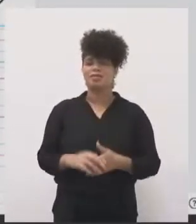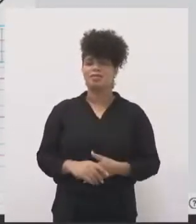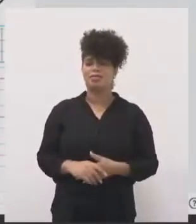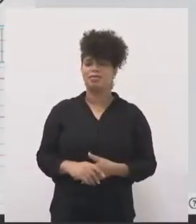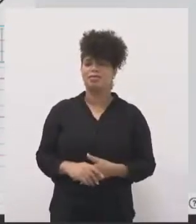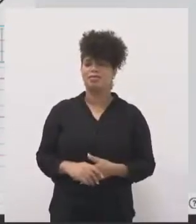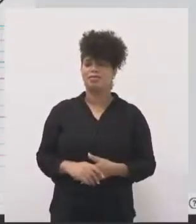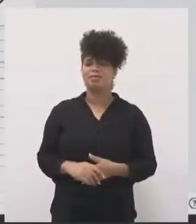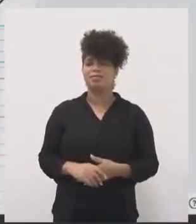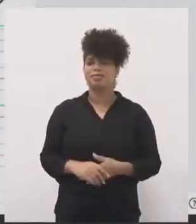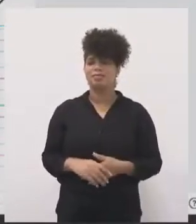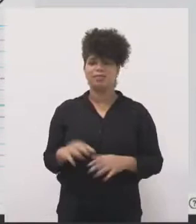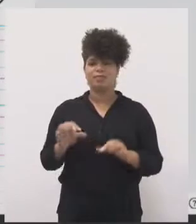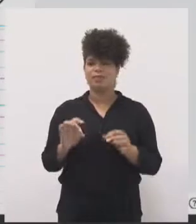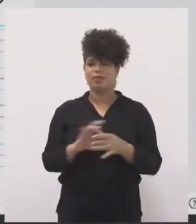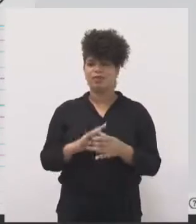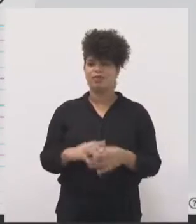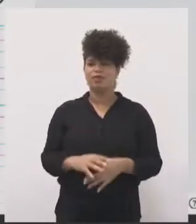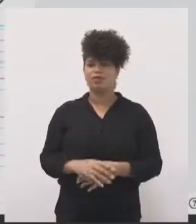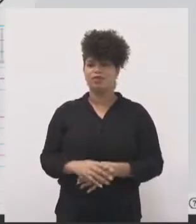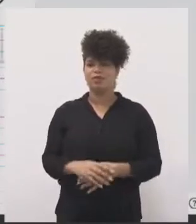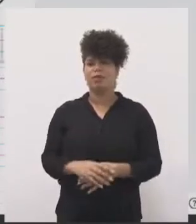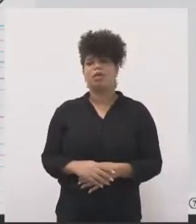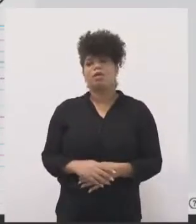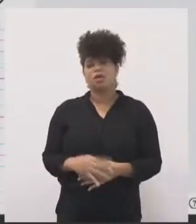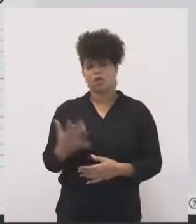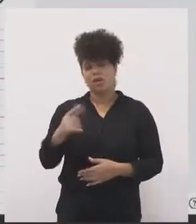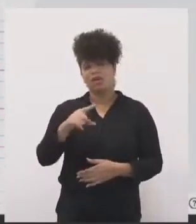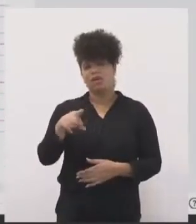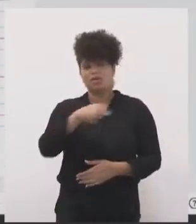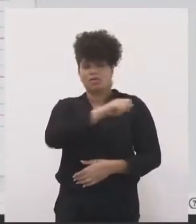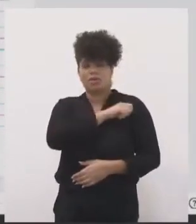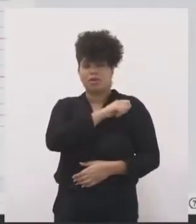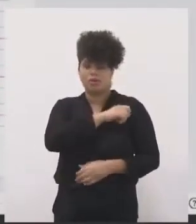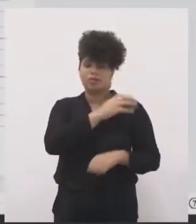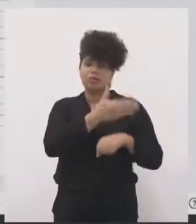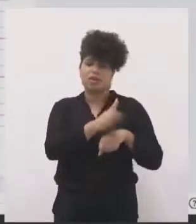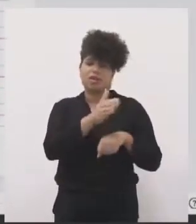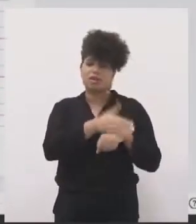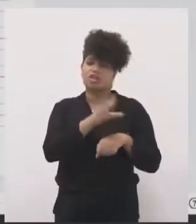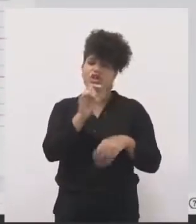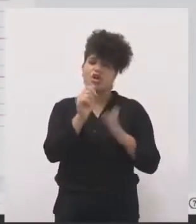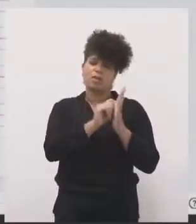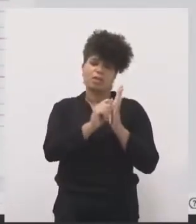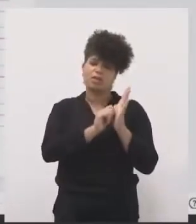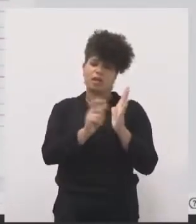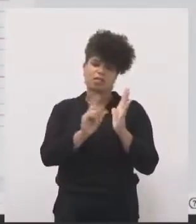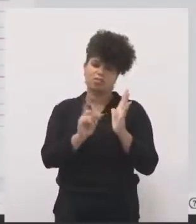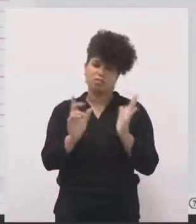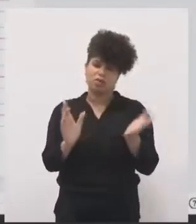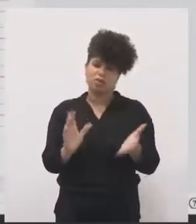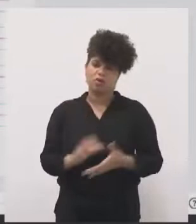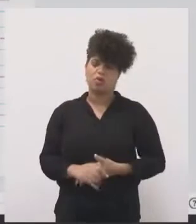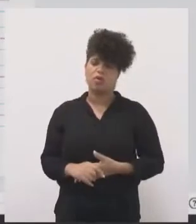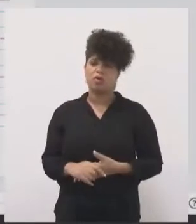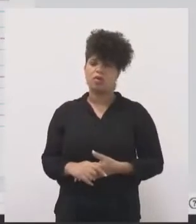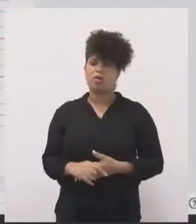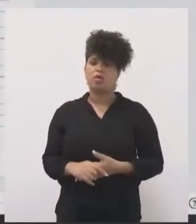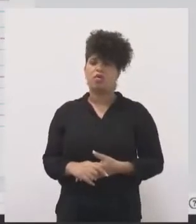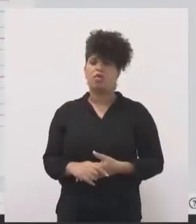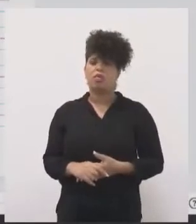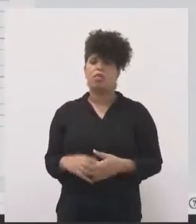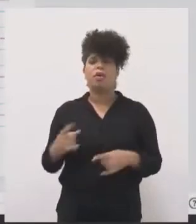B, B, B, B. Eu quero que o meu aluno pratique. Eu não quero que ele fique colorindo, porque é mais importante